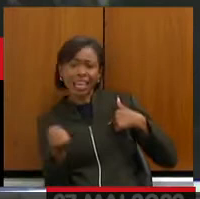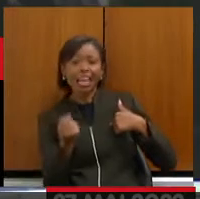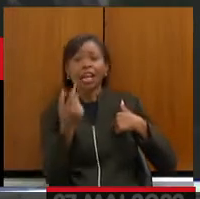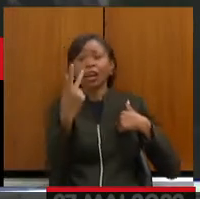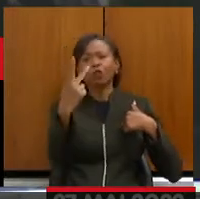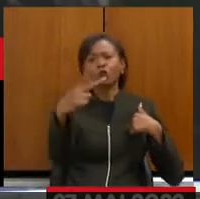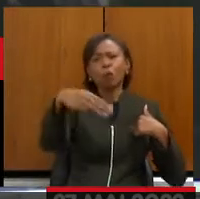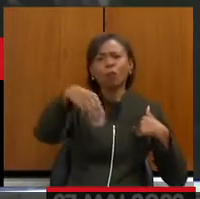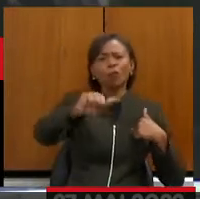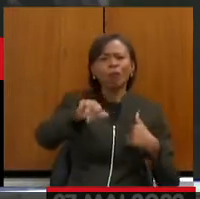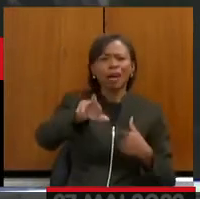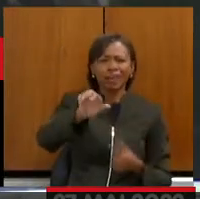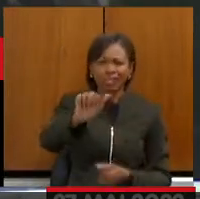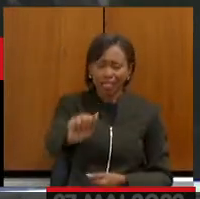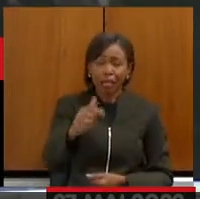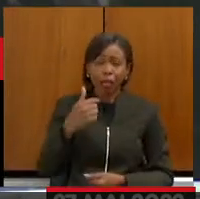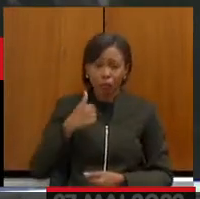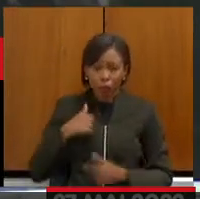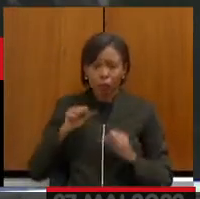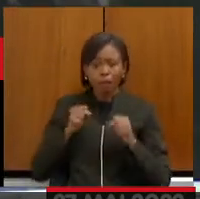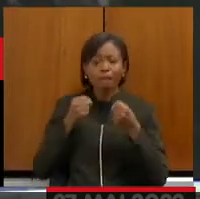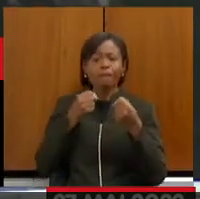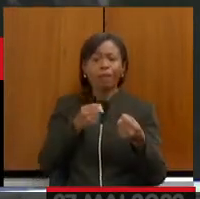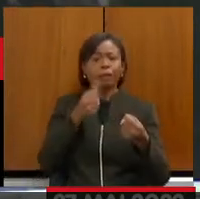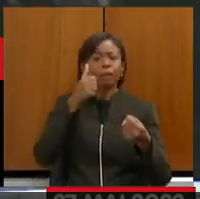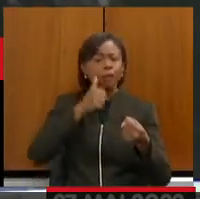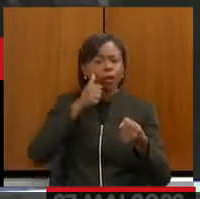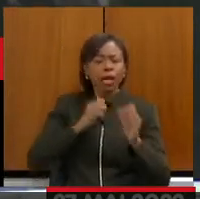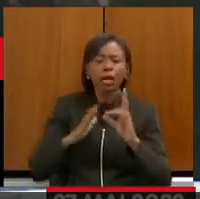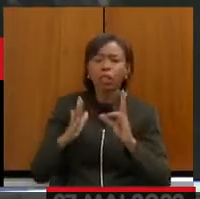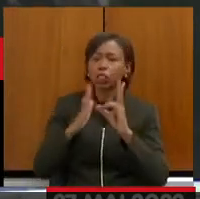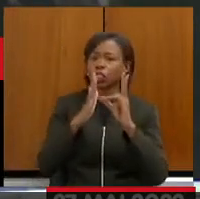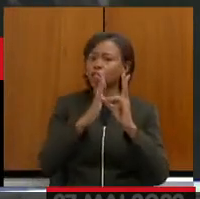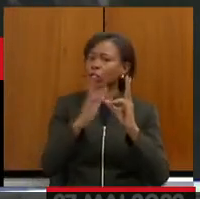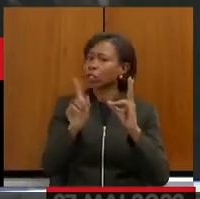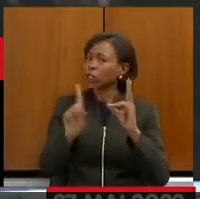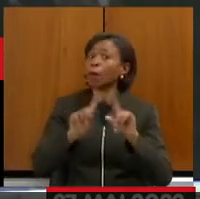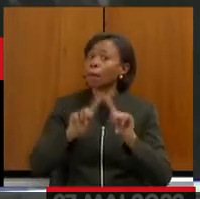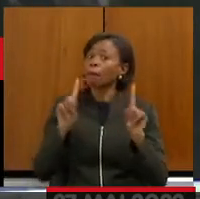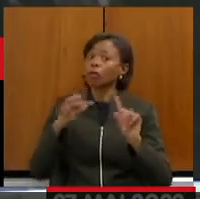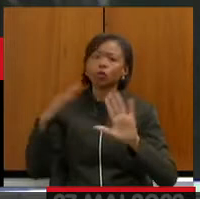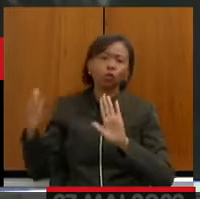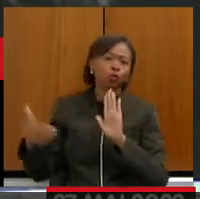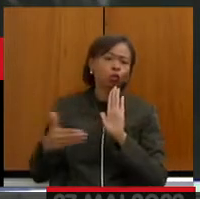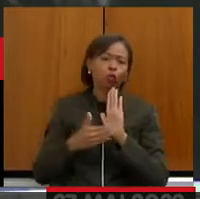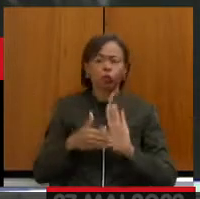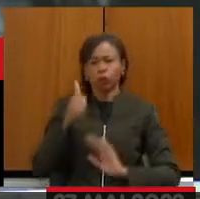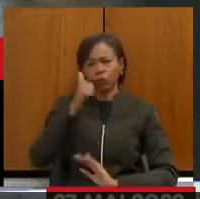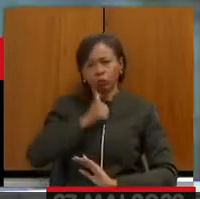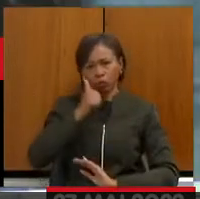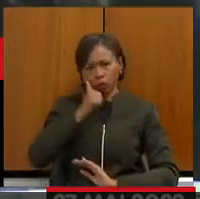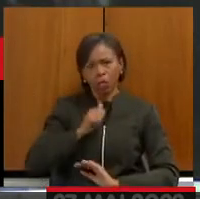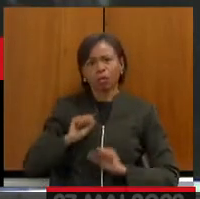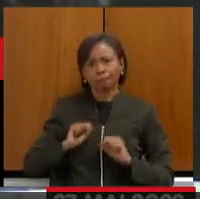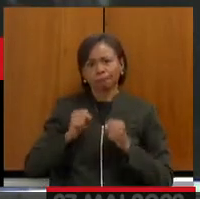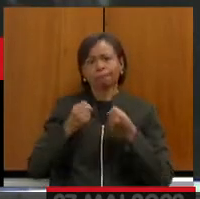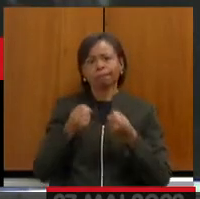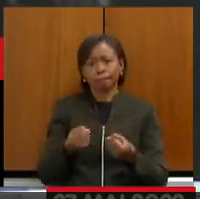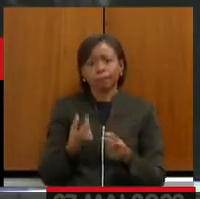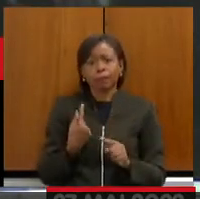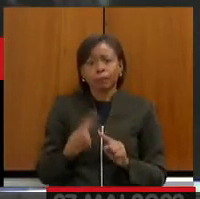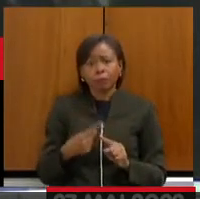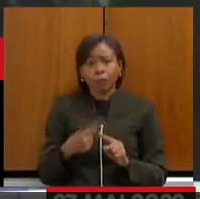vim aqui Defender não as mulheres indígenas mas todas nós mulheres porque em